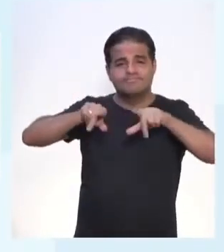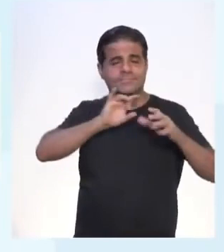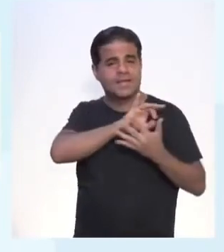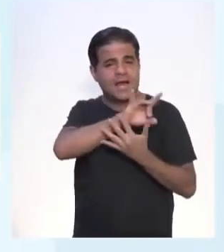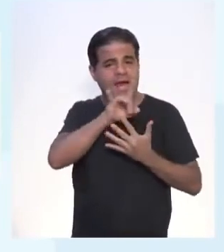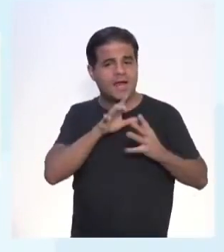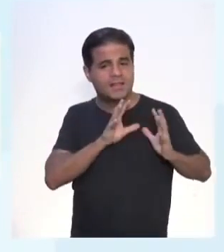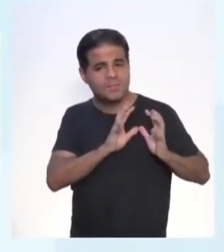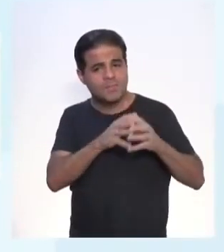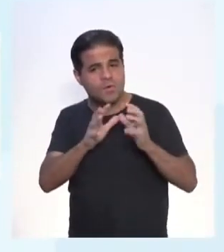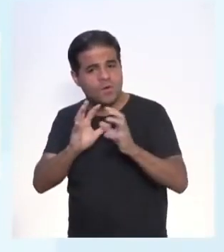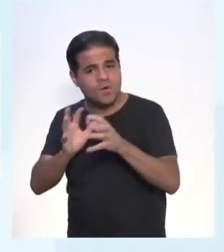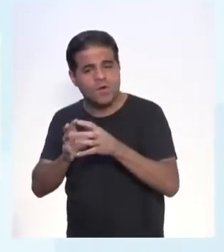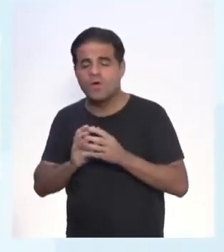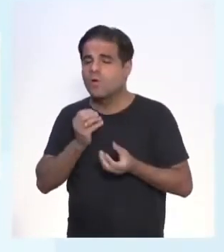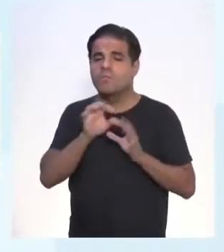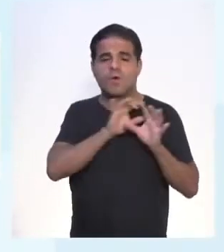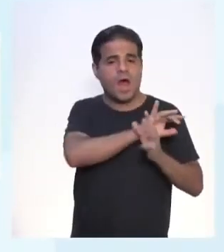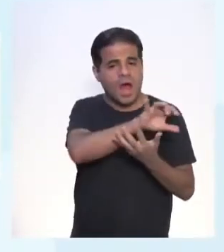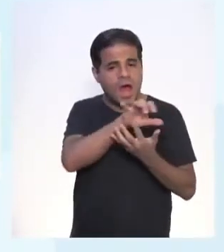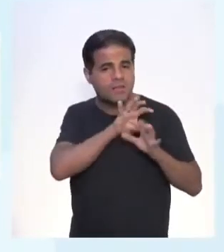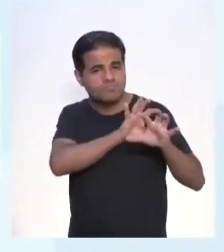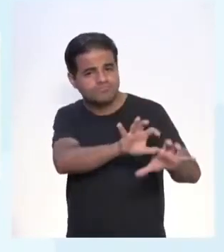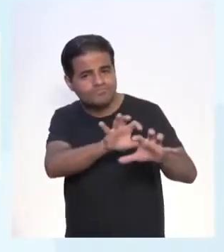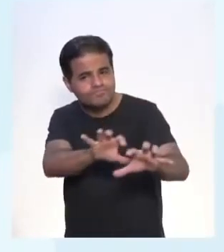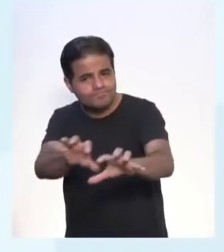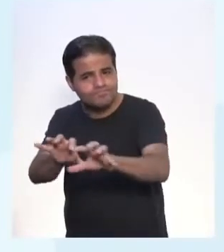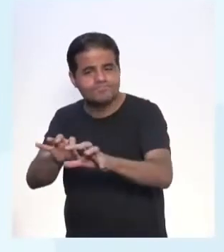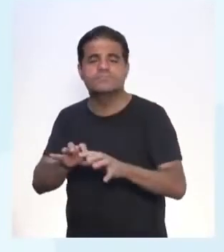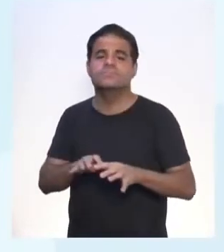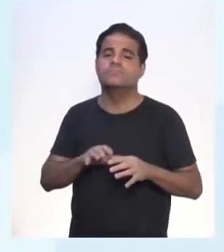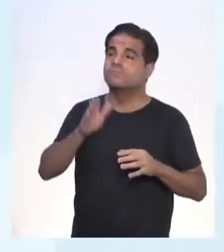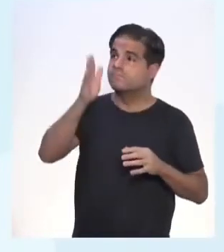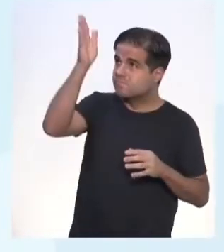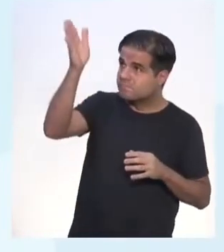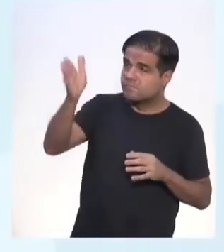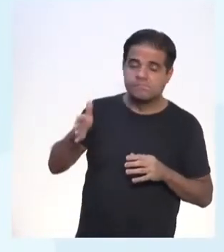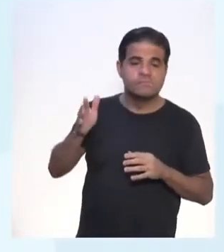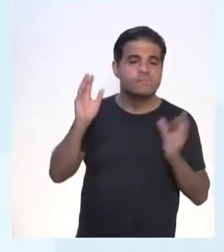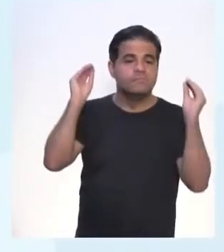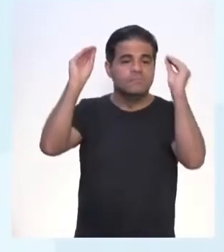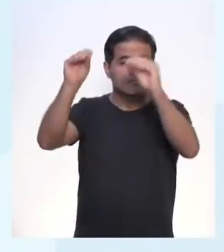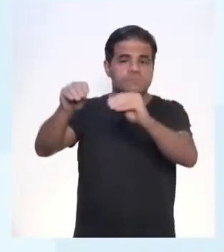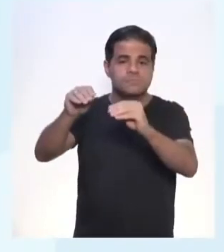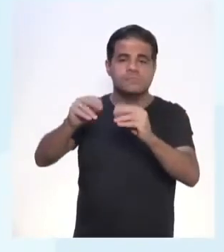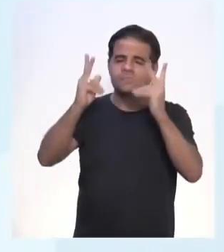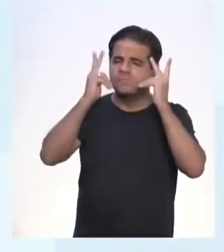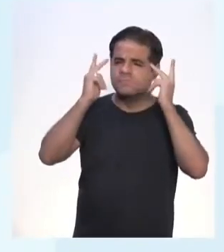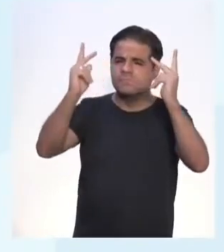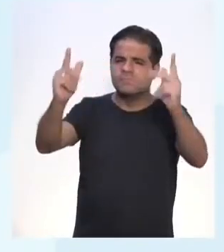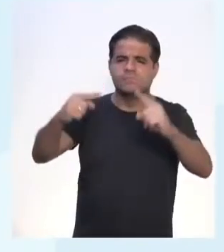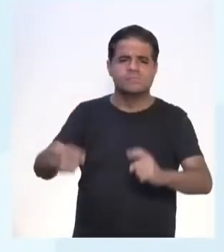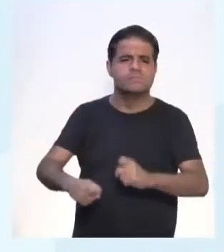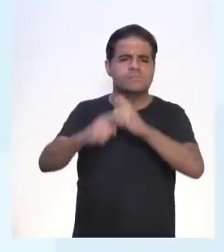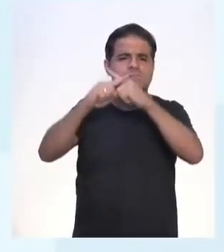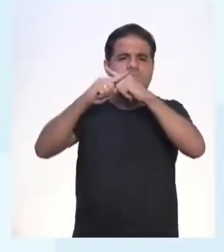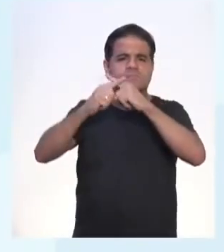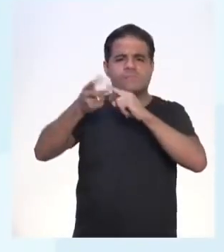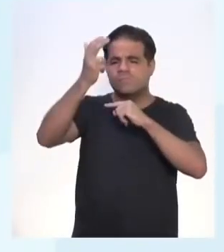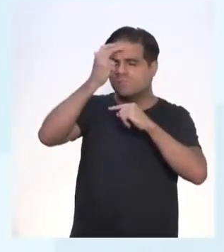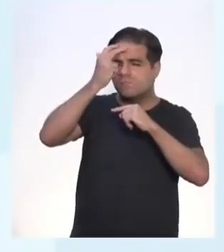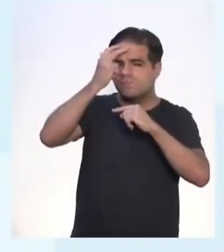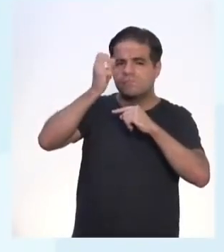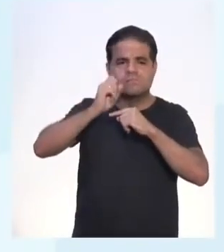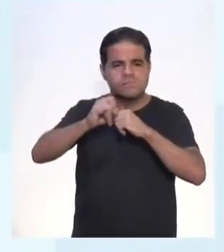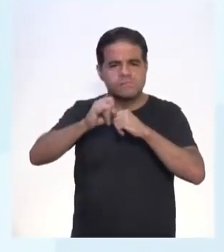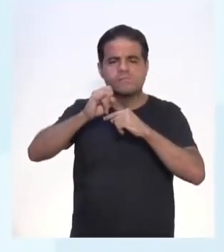povo e como cada um deles foi afetado por isso. Né? A gente coloca até ali um natural versus cultural. Se a gente for